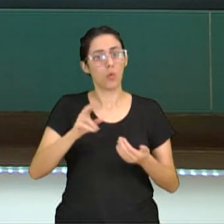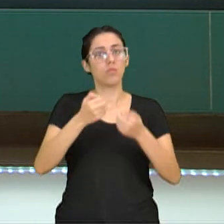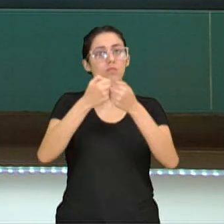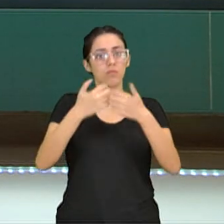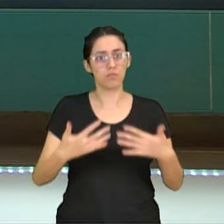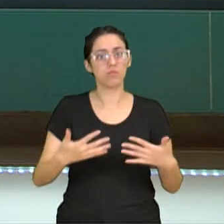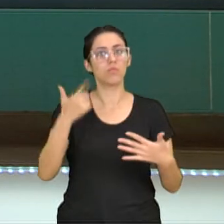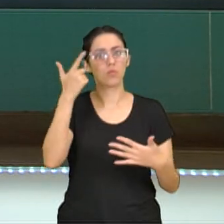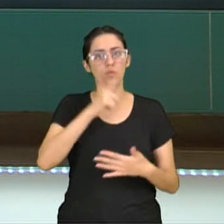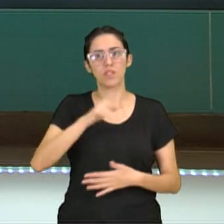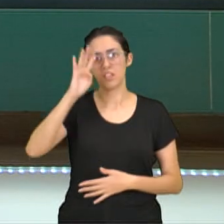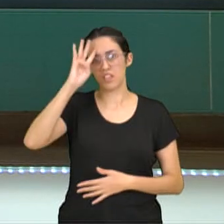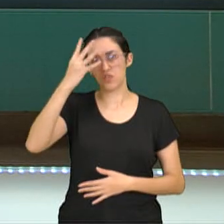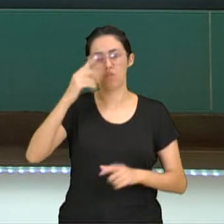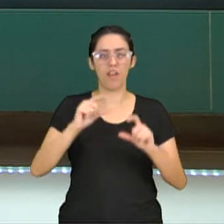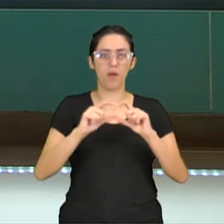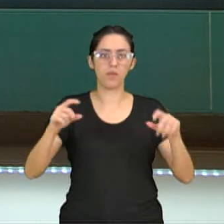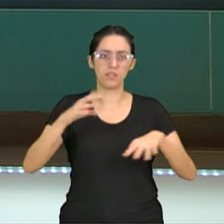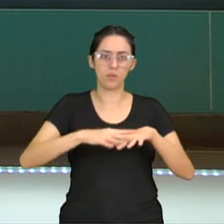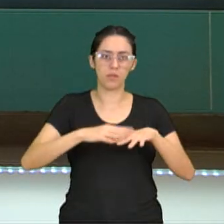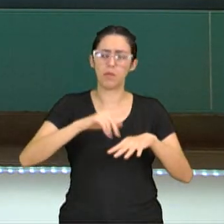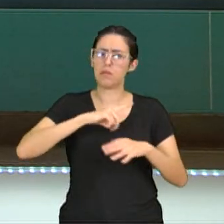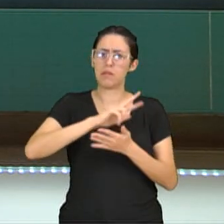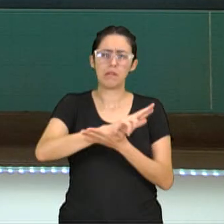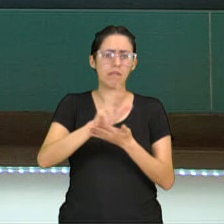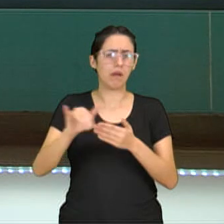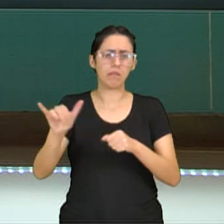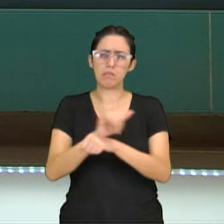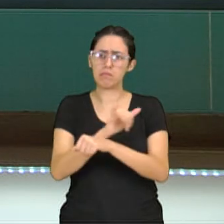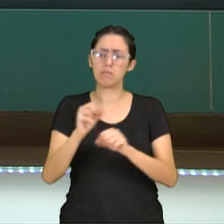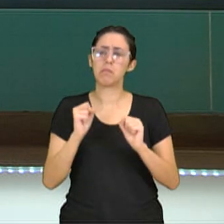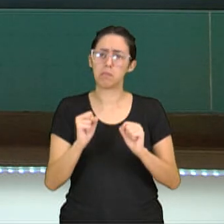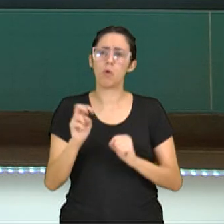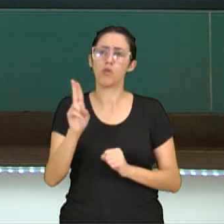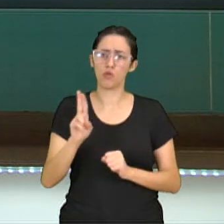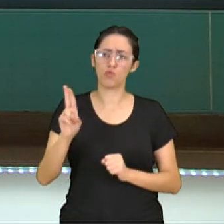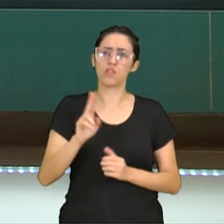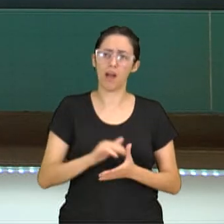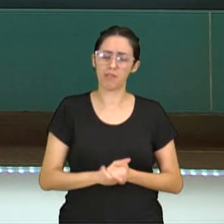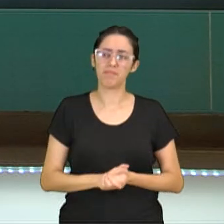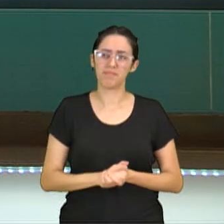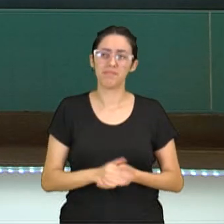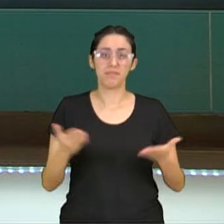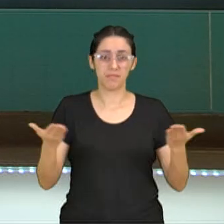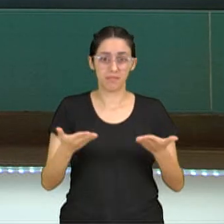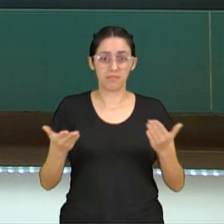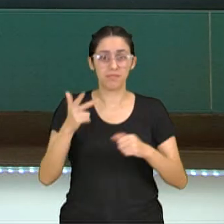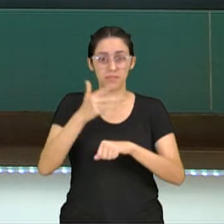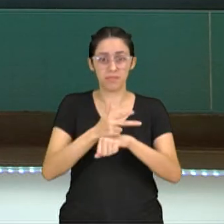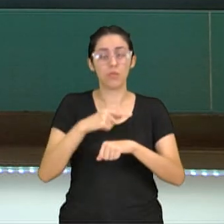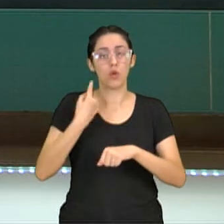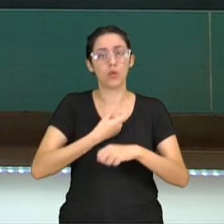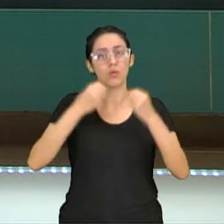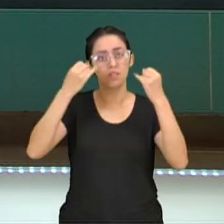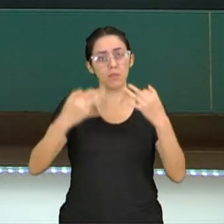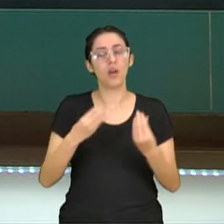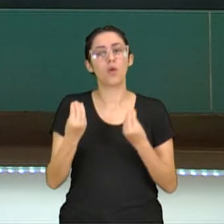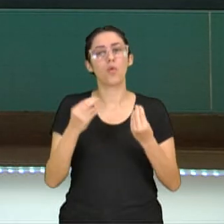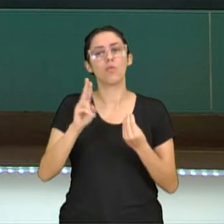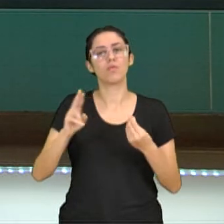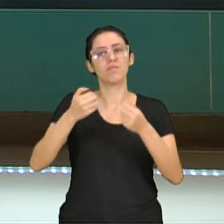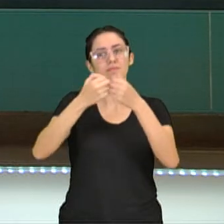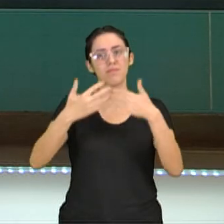resolver as equações. Tem várias ferramentas que eu posso utilizar para essa técnica. Nesse vídeo nós falamos sobre a utilização da